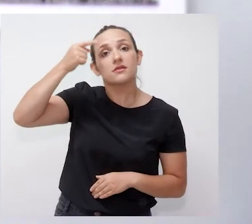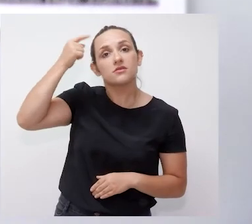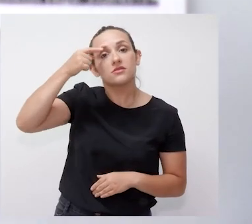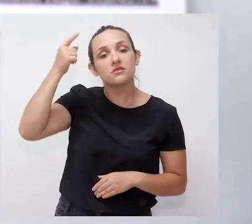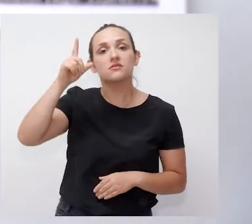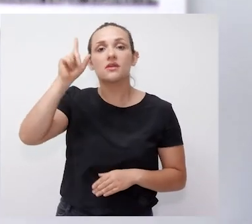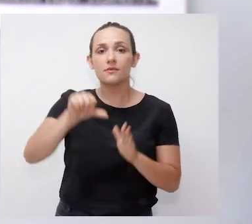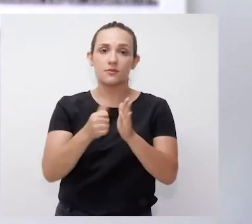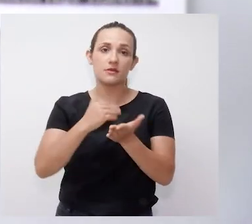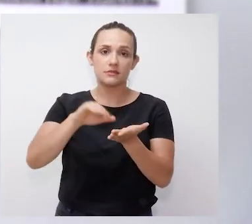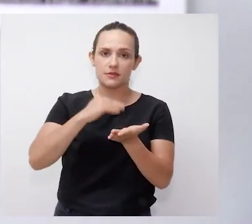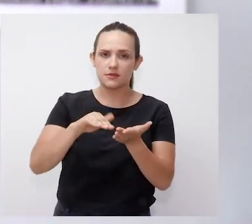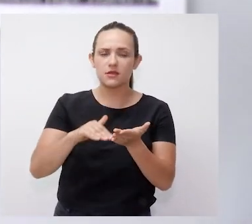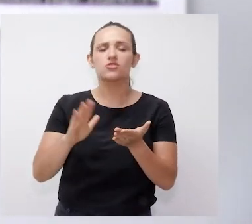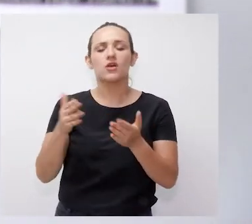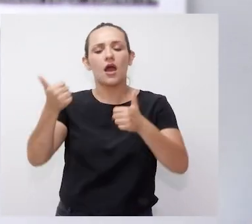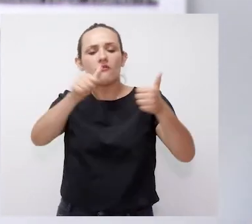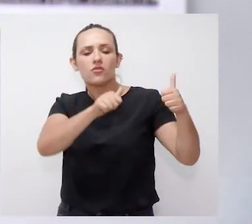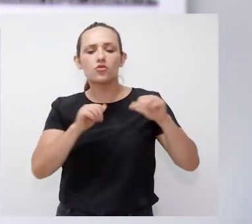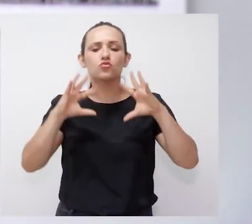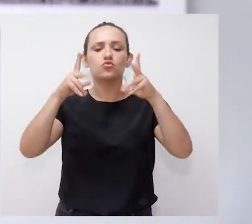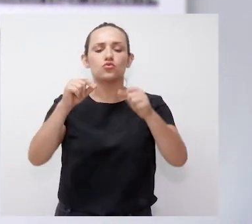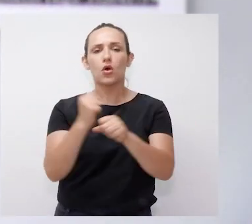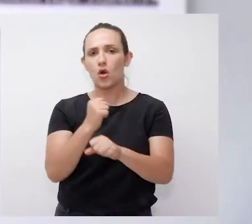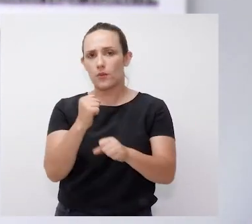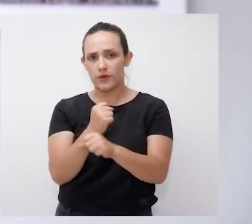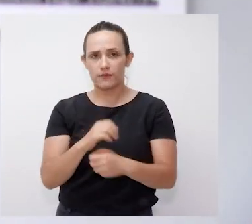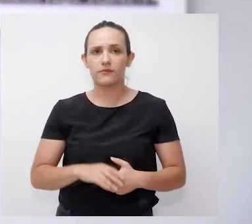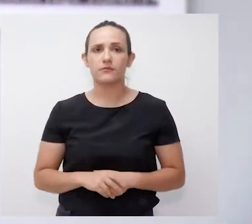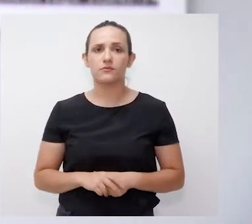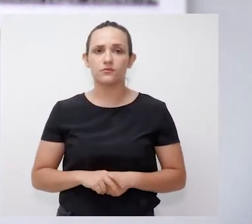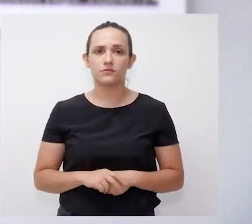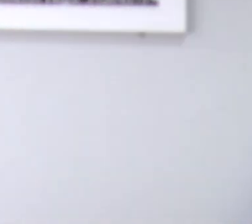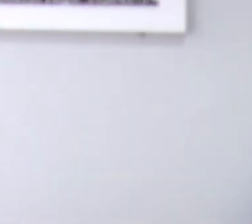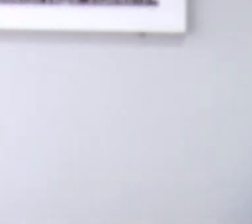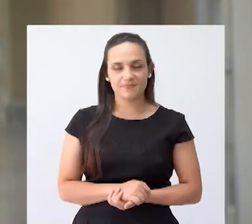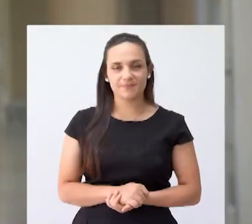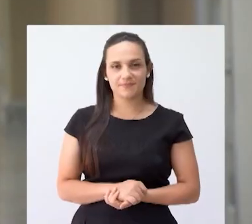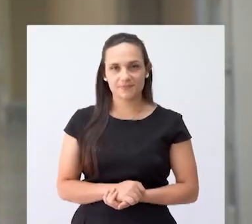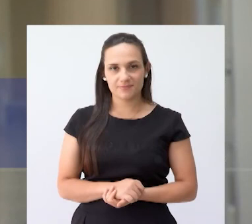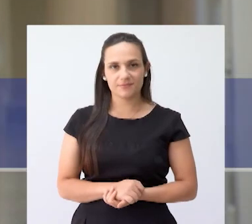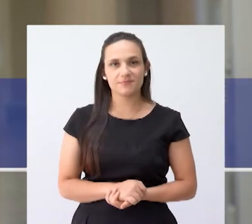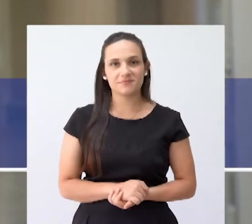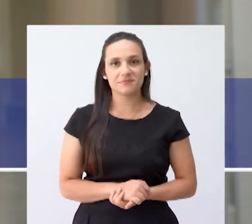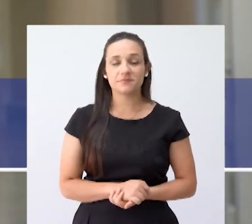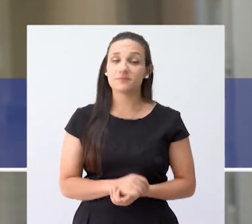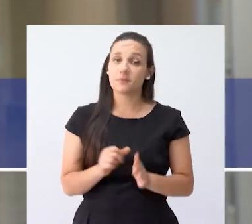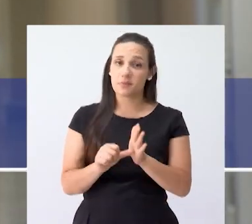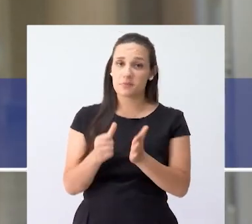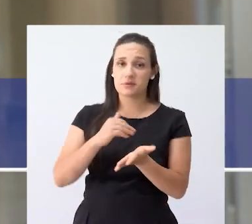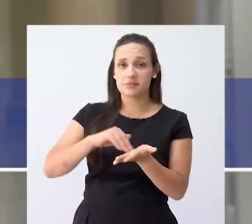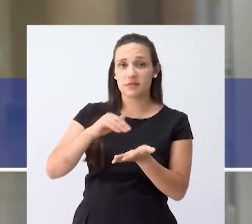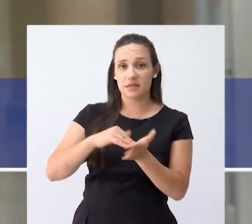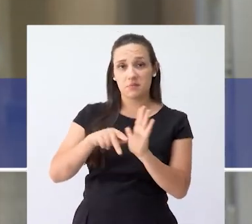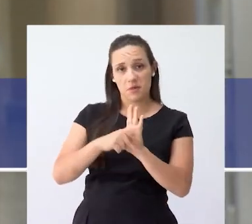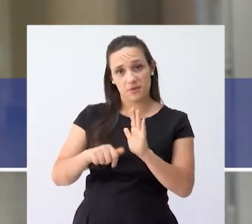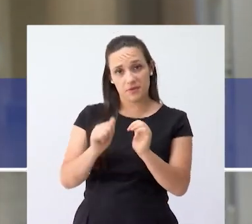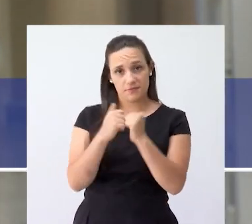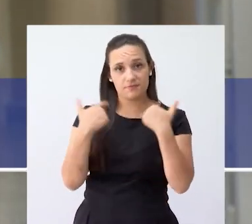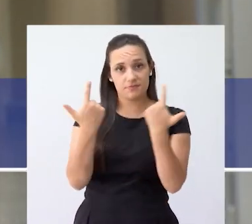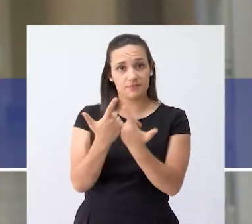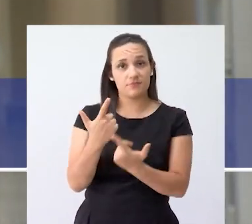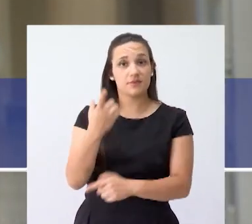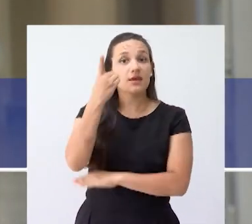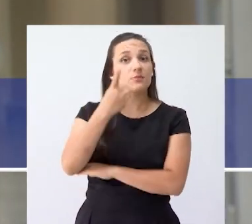da Assembleia, o deputado Zé Teixeira, avaliou essa série de obras na casa. O primeiro secretário da Casa de Leis, deputado